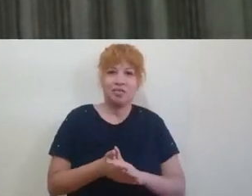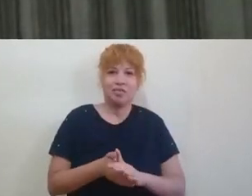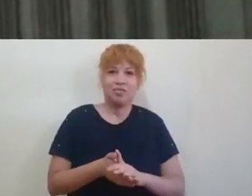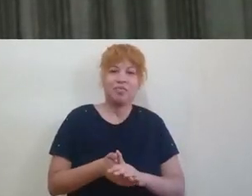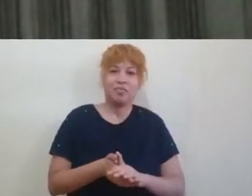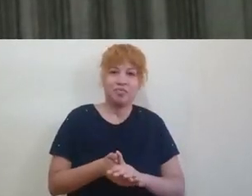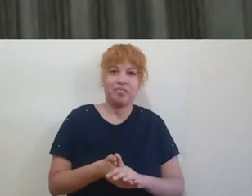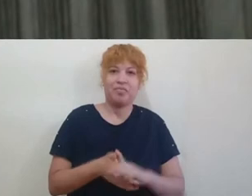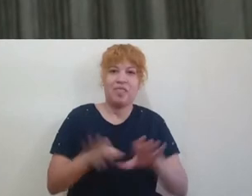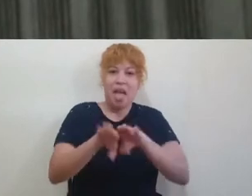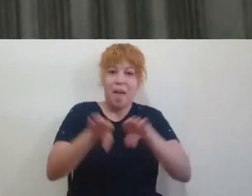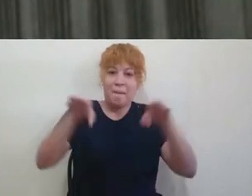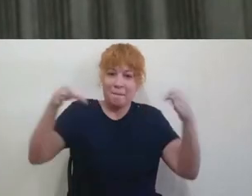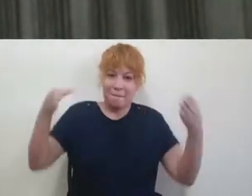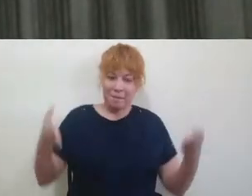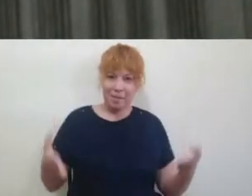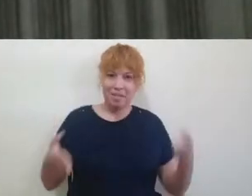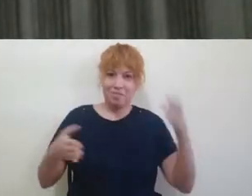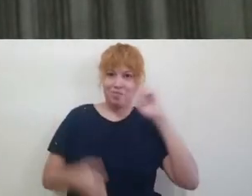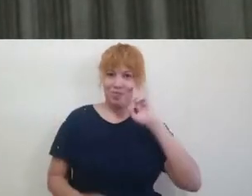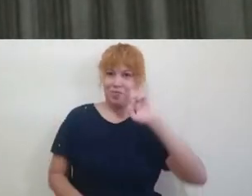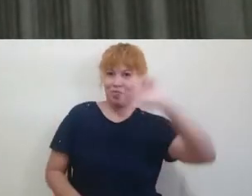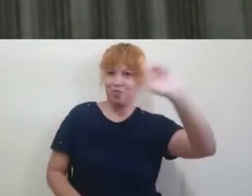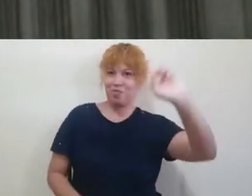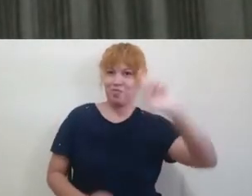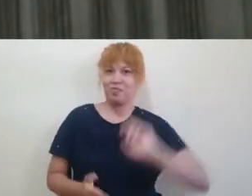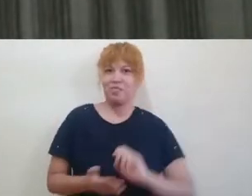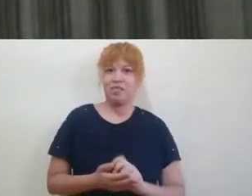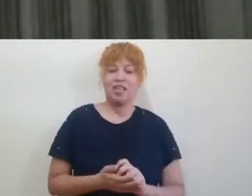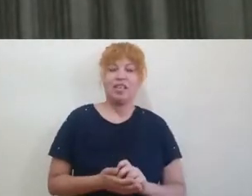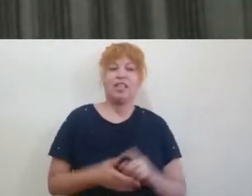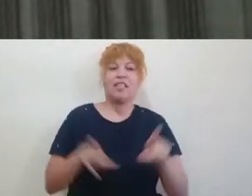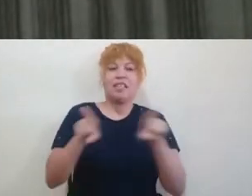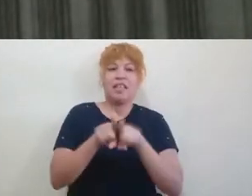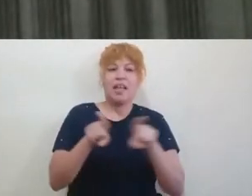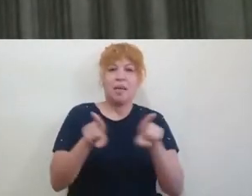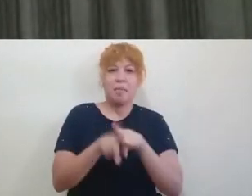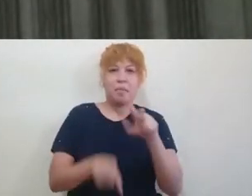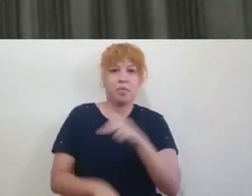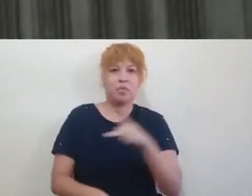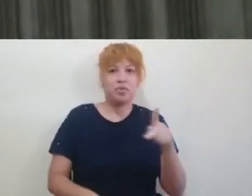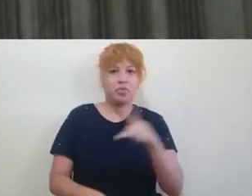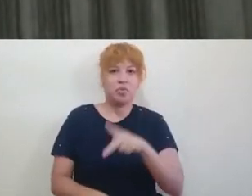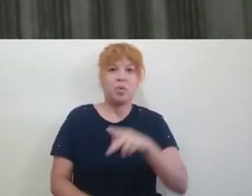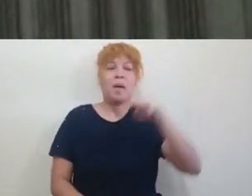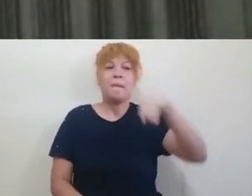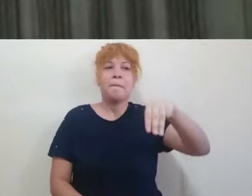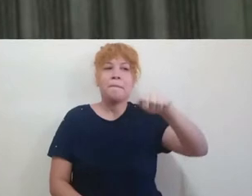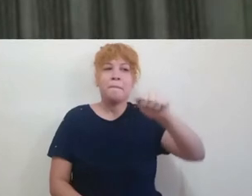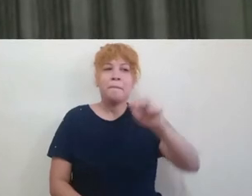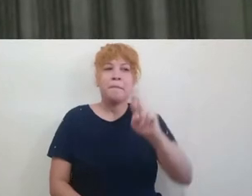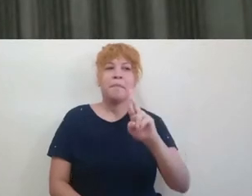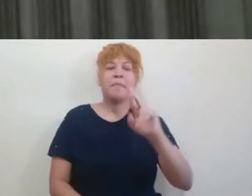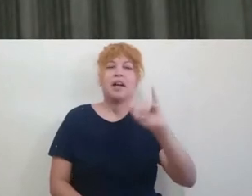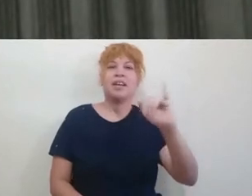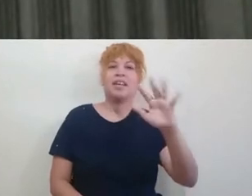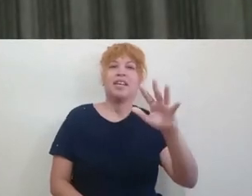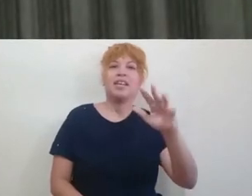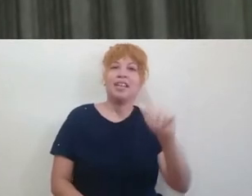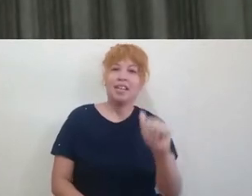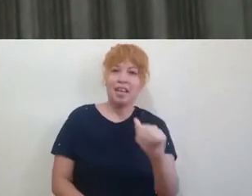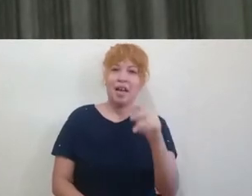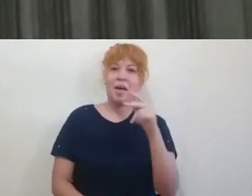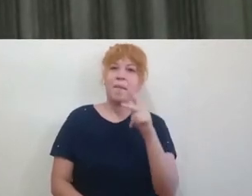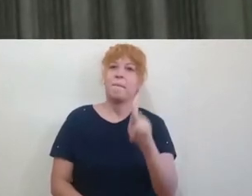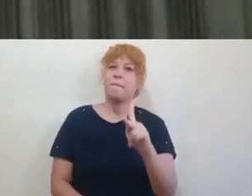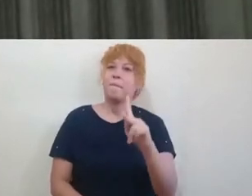saúdo todos os integrantes dessa unidade. Cumprimento o professor Jorge Correia, diretor da Unidade Acadêmica de Educação à